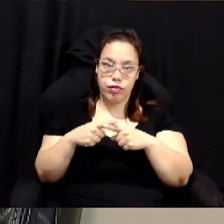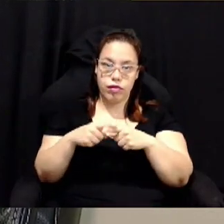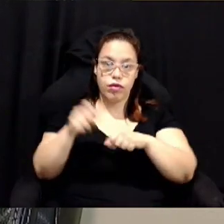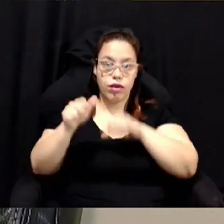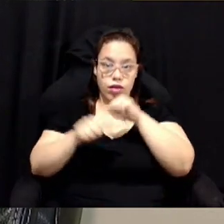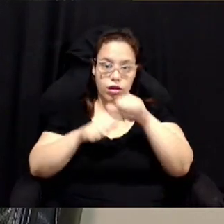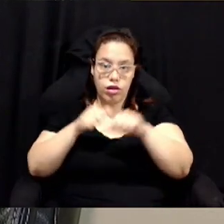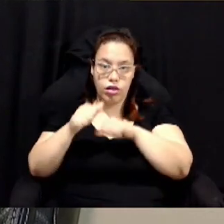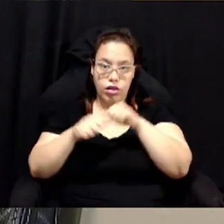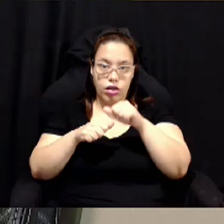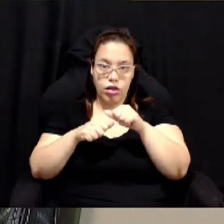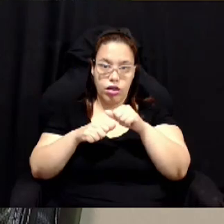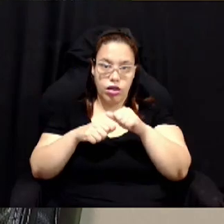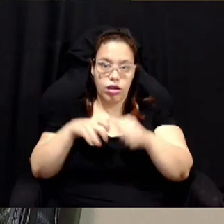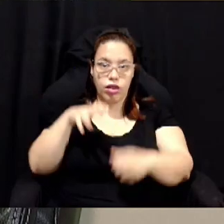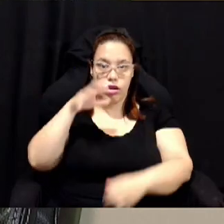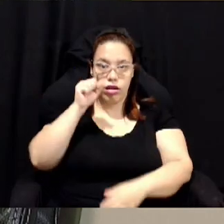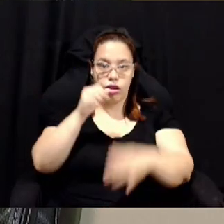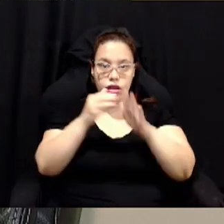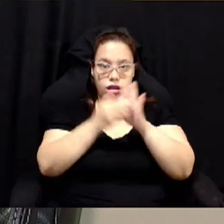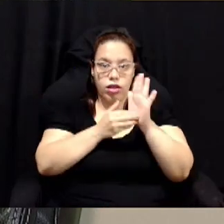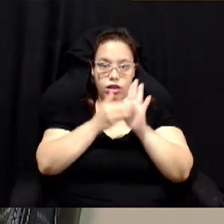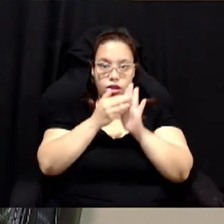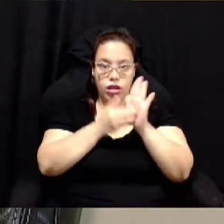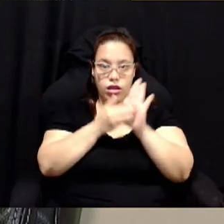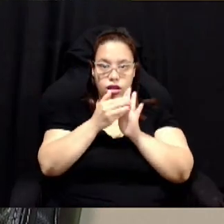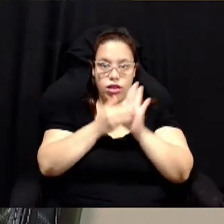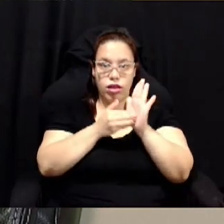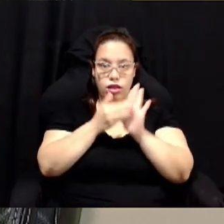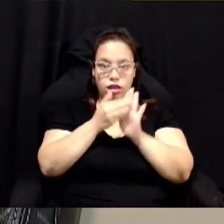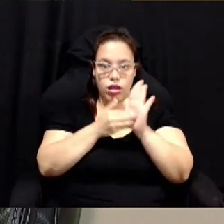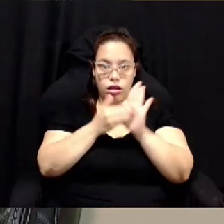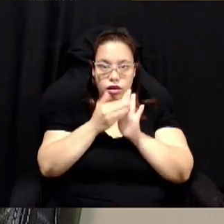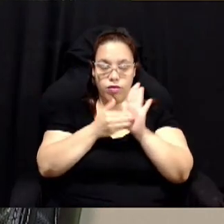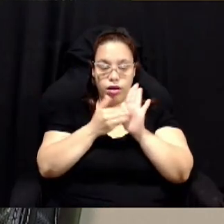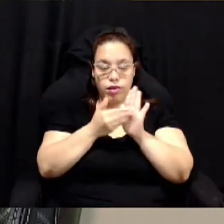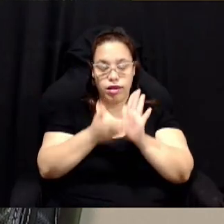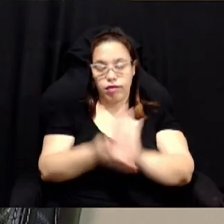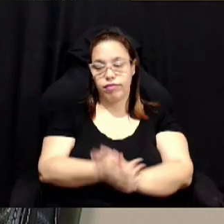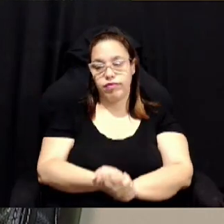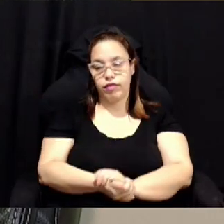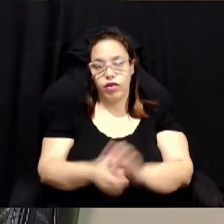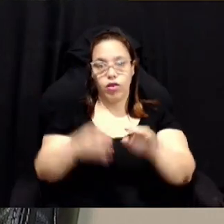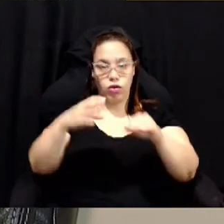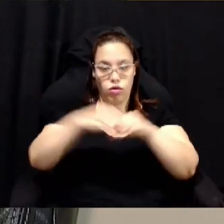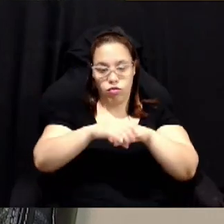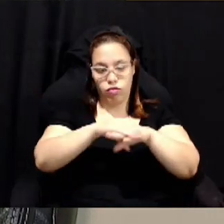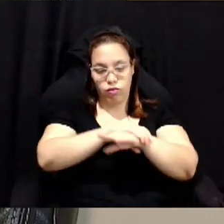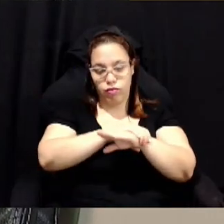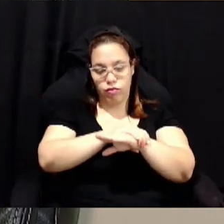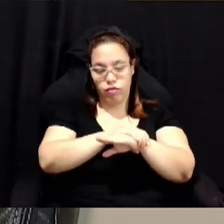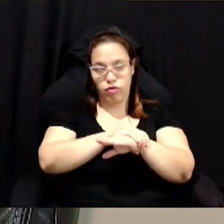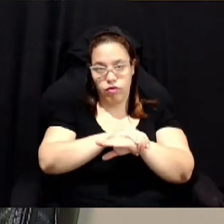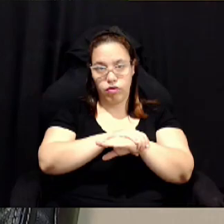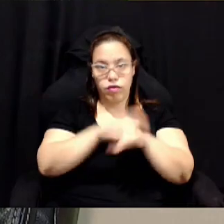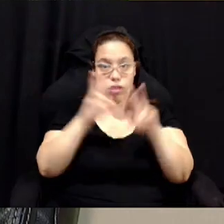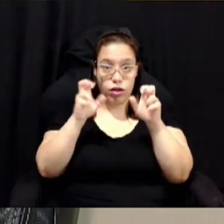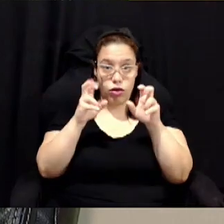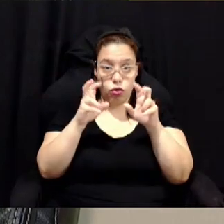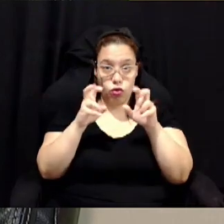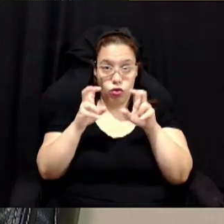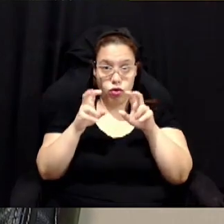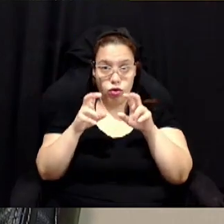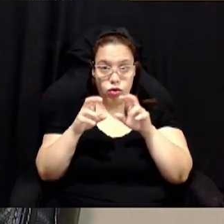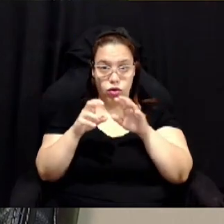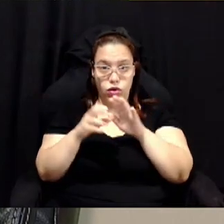só pela respiração e o único lugar que eles trocam calor também é pela patinha. Então, se você pôr sua patinha, um tênis ali de corrida para ele, você vai